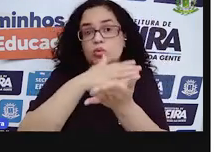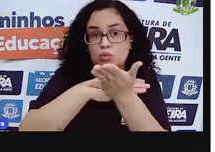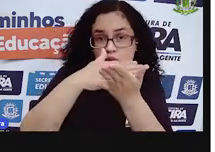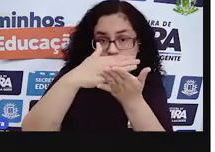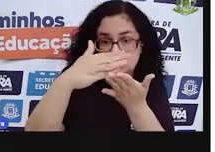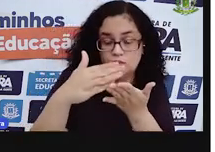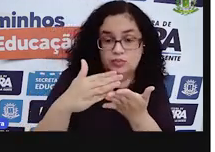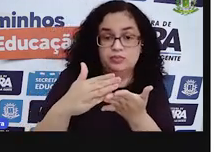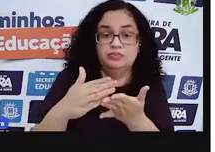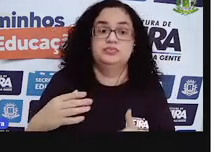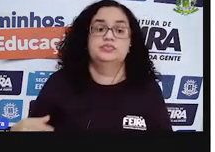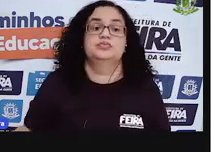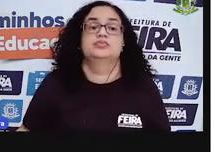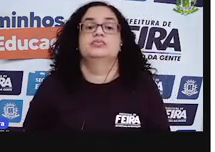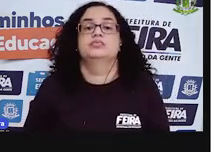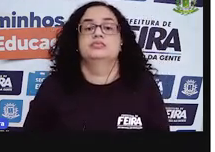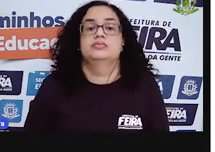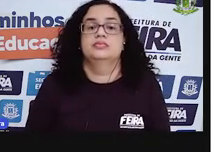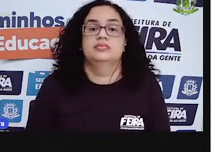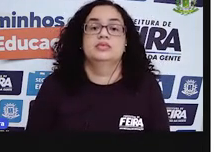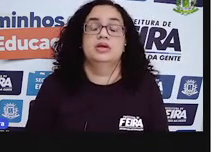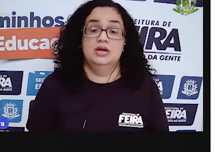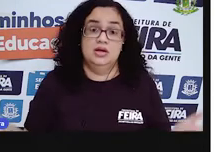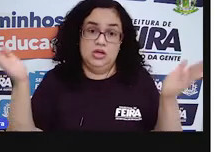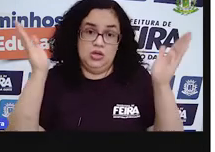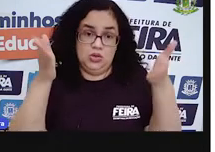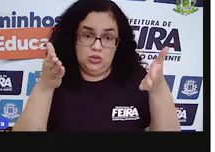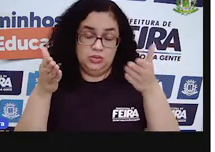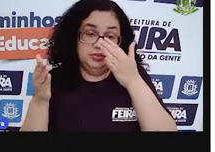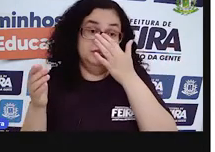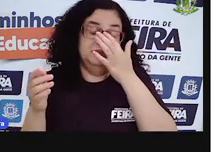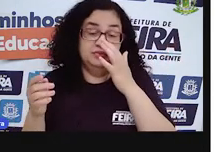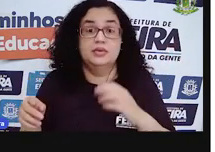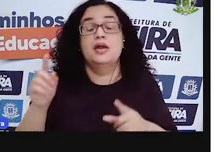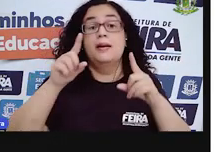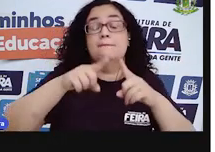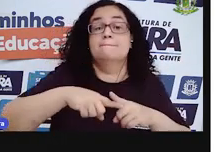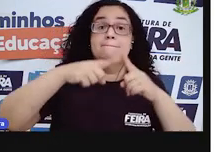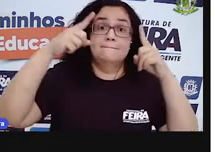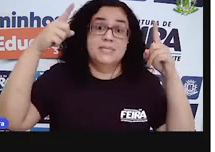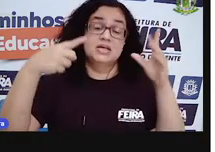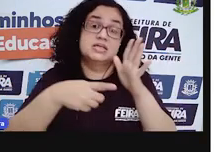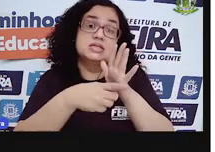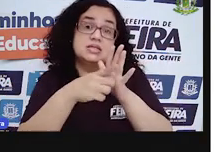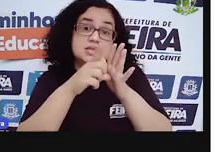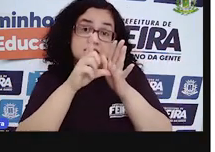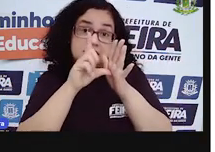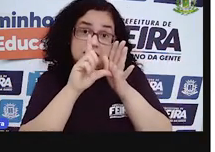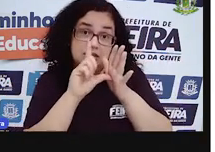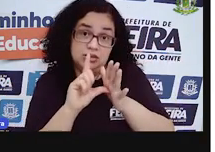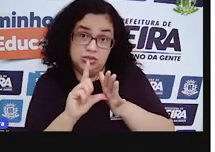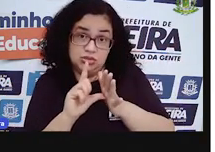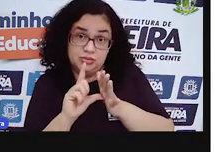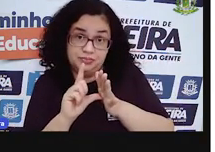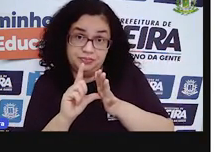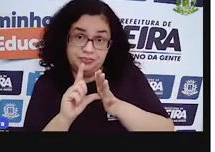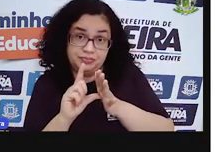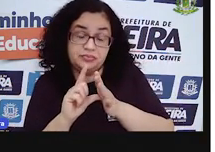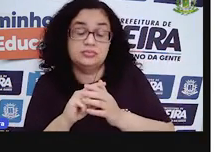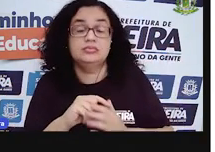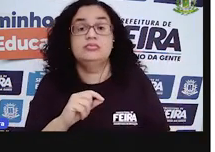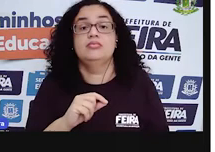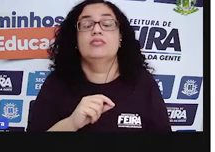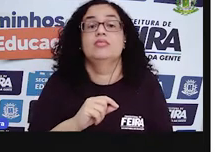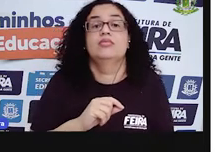vai começar a partir de agora mas antes de a gente entrar né